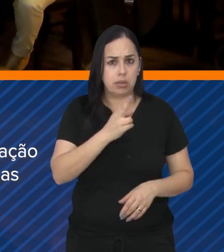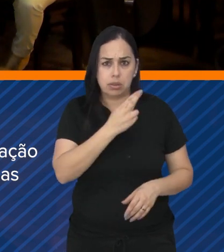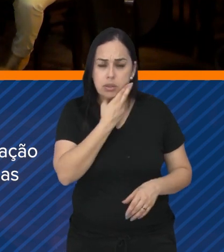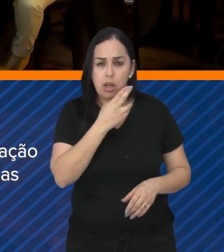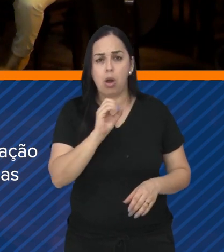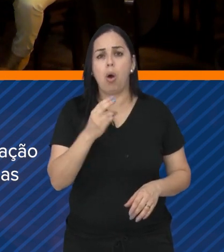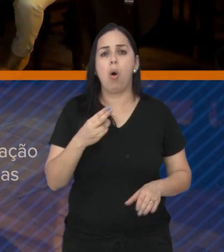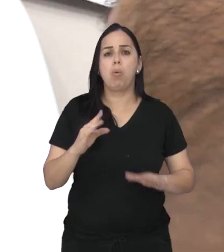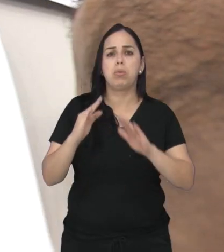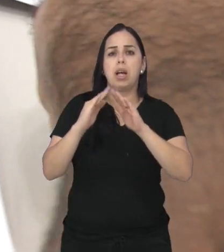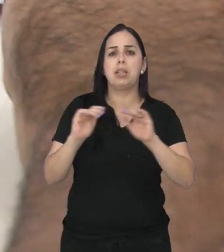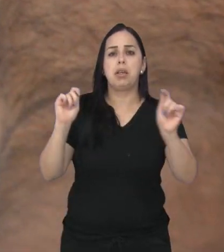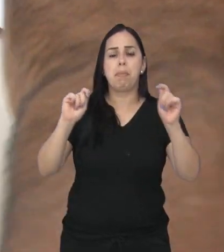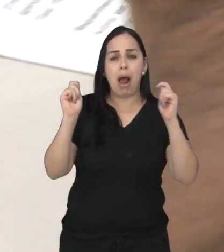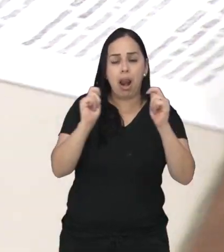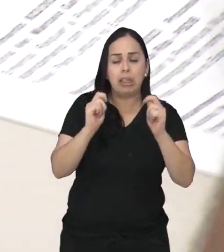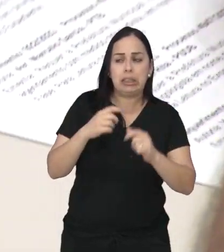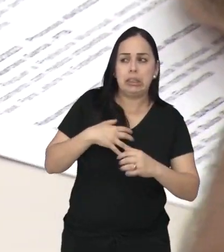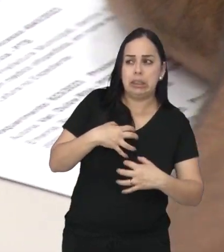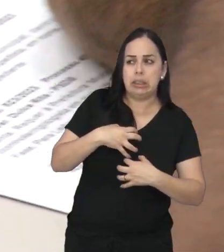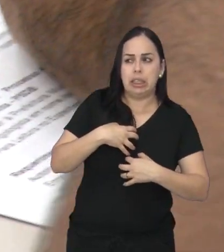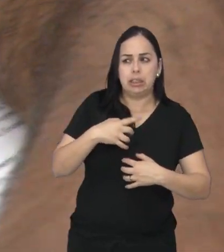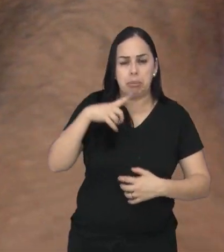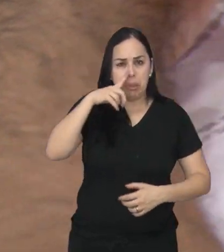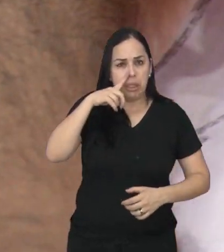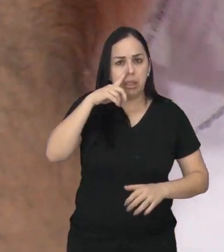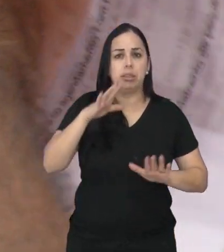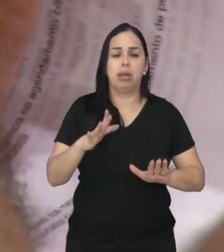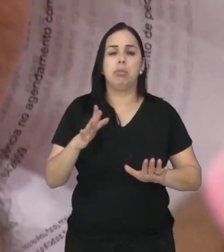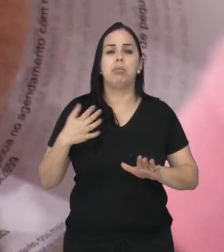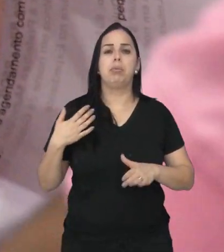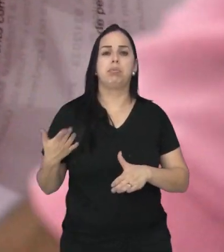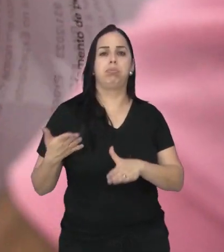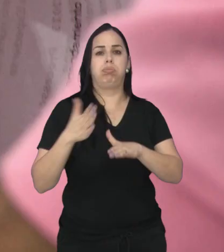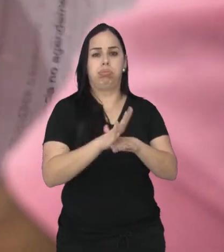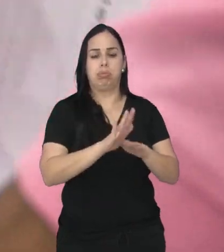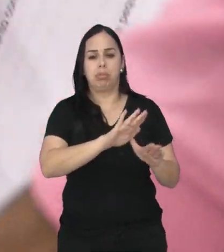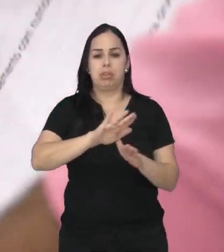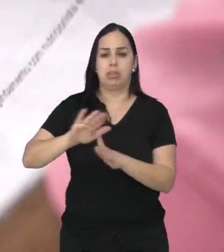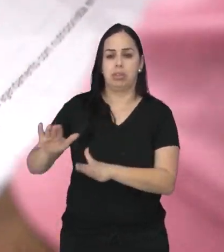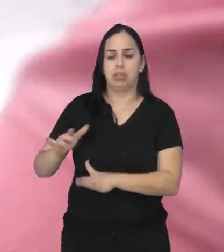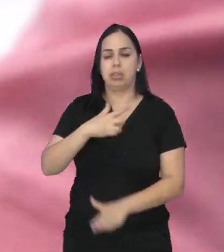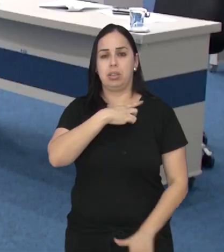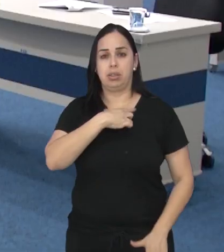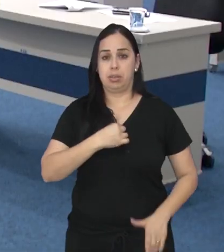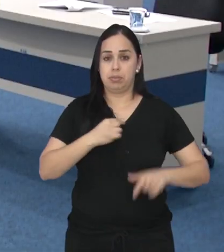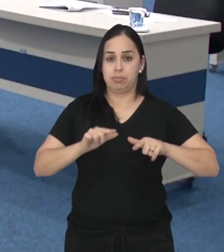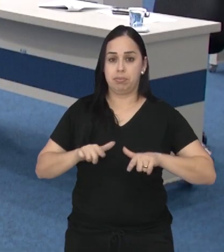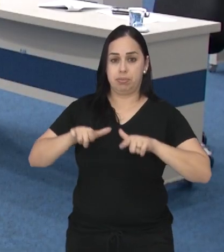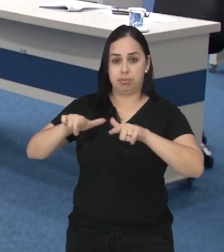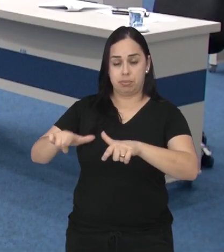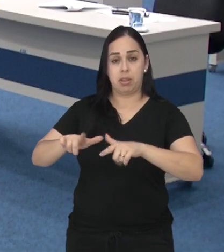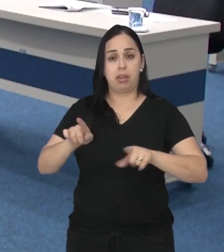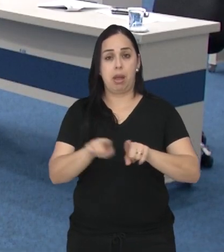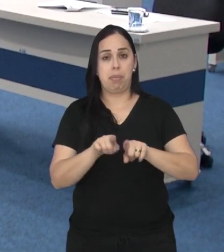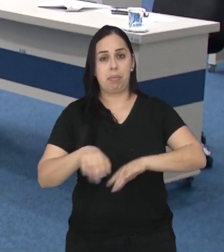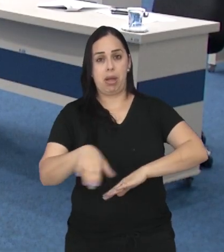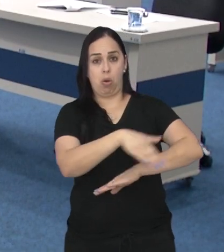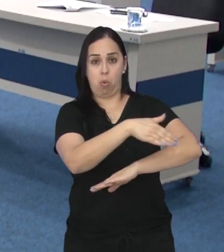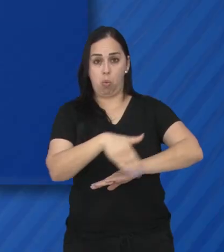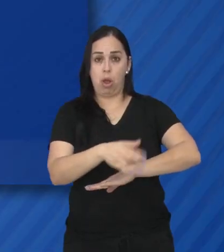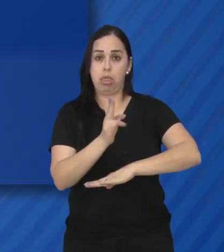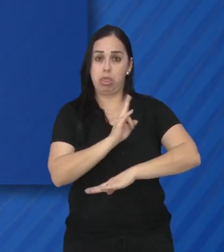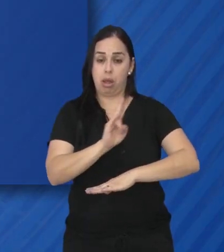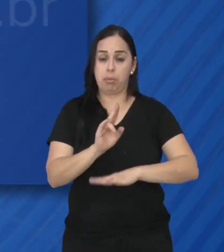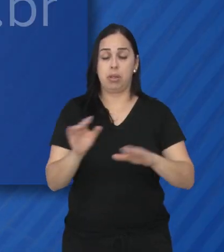casas noturnas. Os parlamentares ainda devem apreciar propostas para concessão de medalha de mérito e denominação de áreas